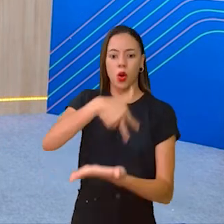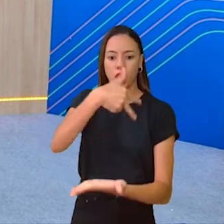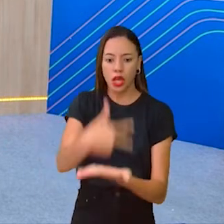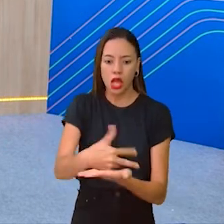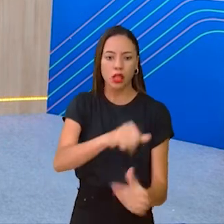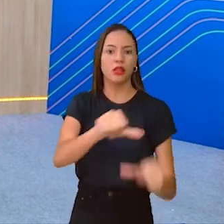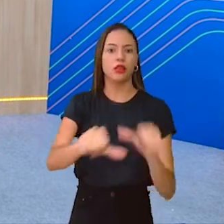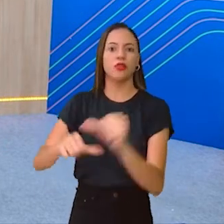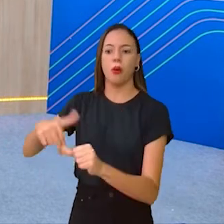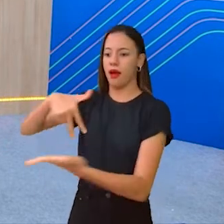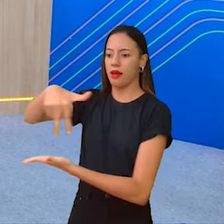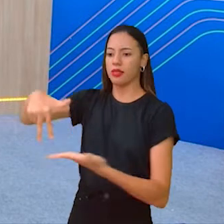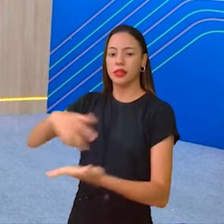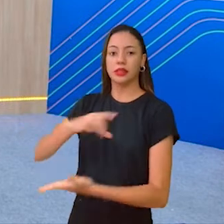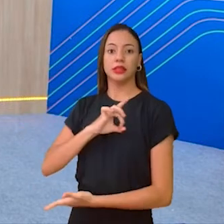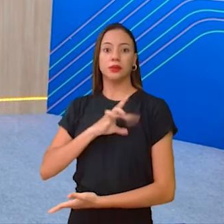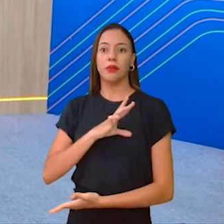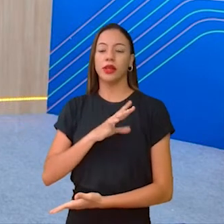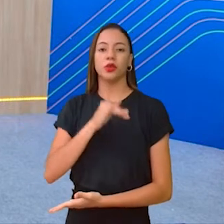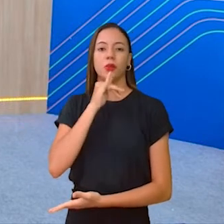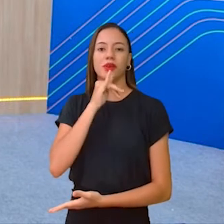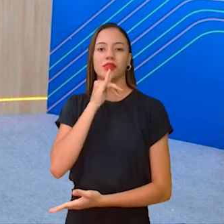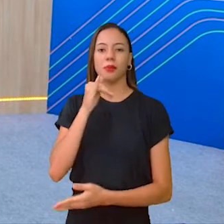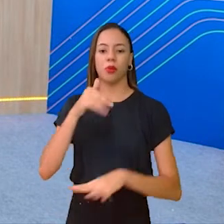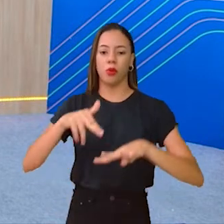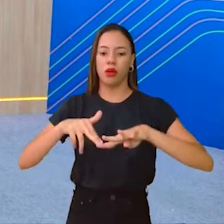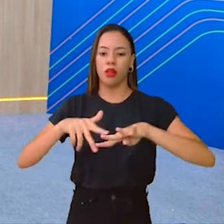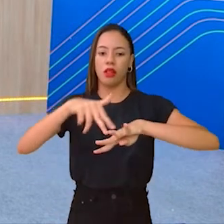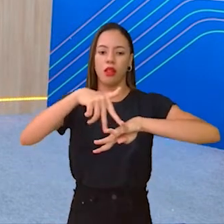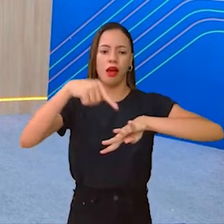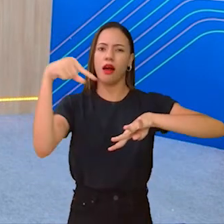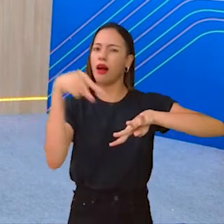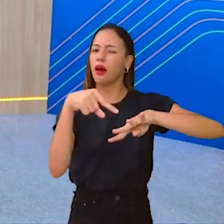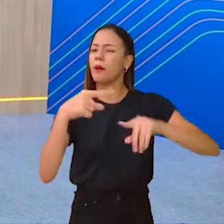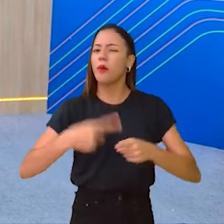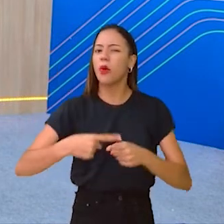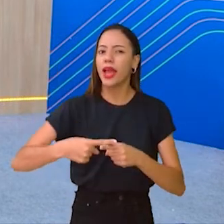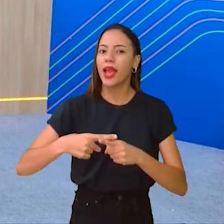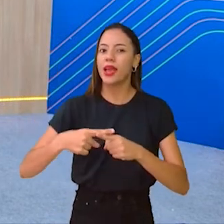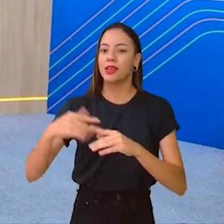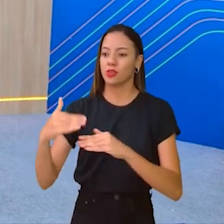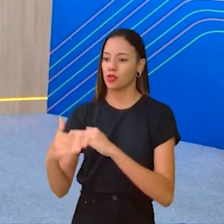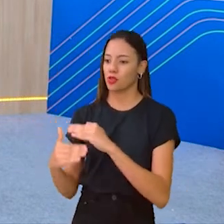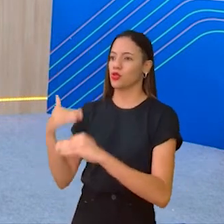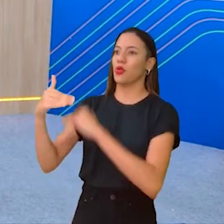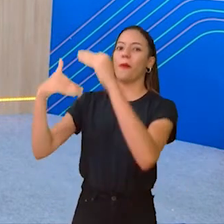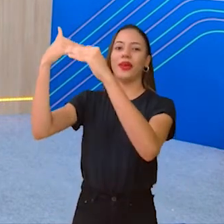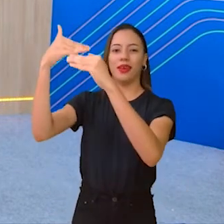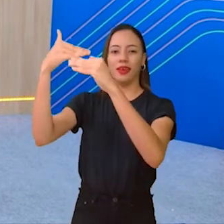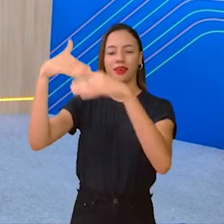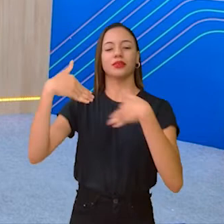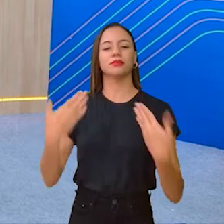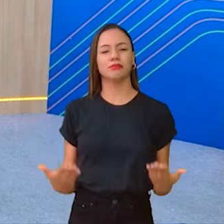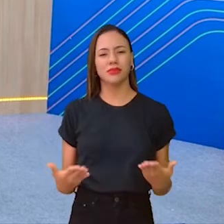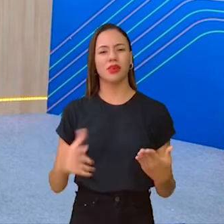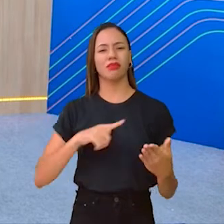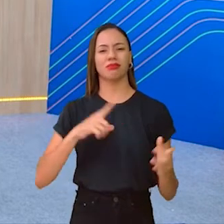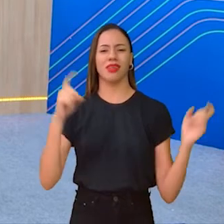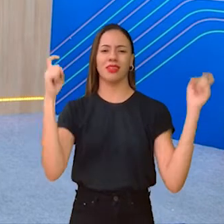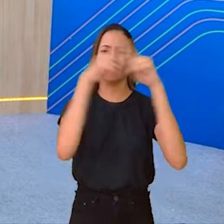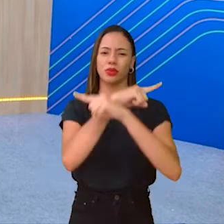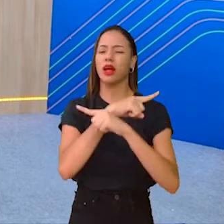Do medo, a gente pode fazer uma escada. Escada a gente usa o quê? Para subir, gente. Para subir, para descer. Então, ter dificuldades,